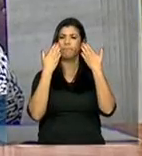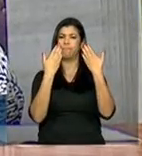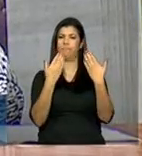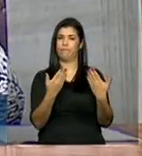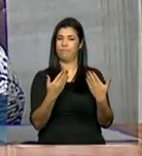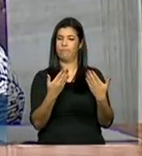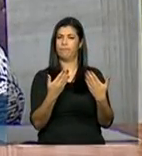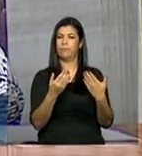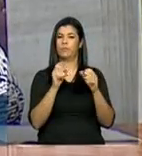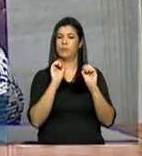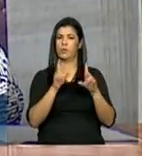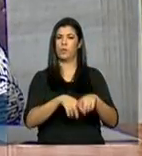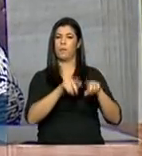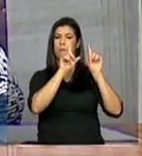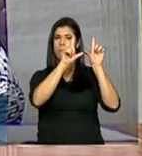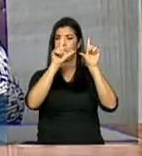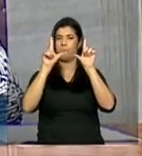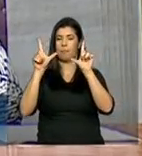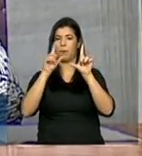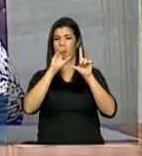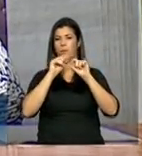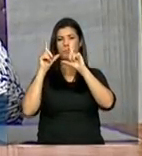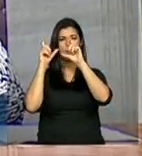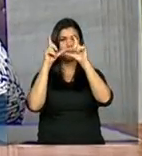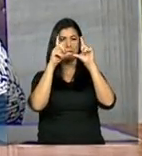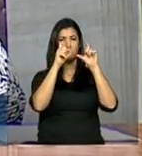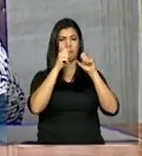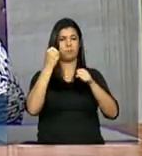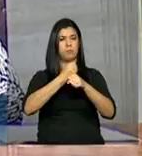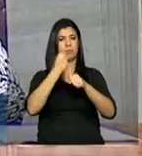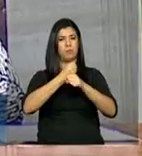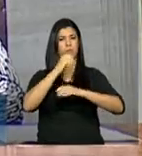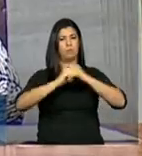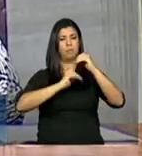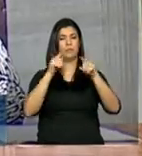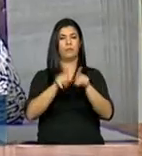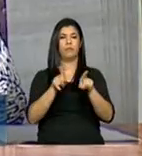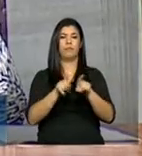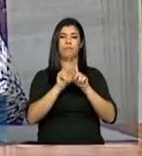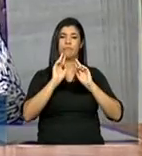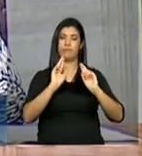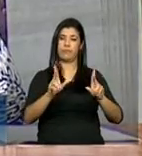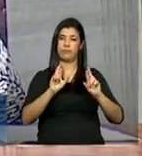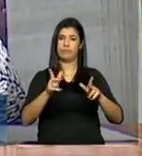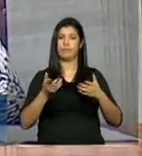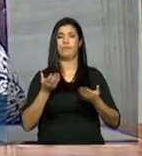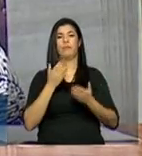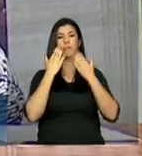as imagens, as fotos das principais obras que foram concluídas no período, nós vamos ter